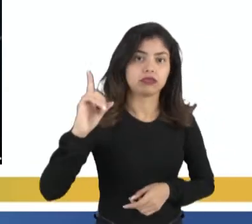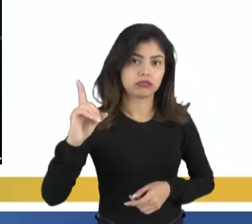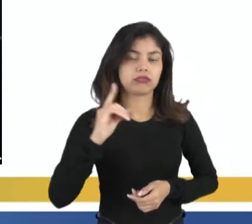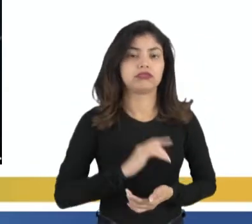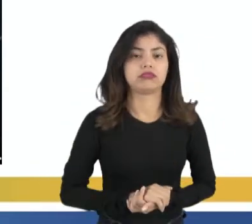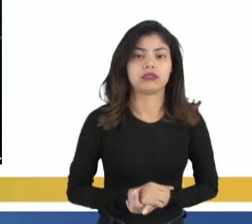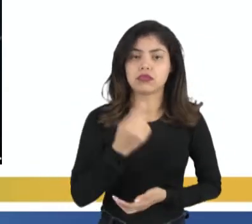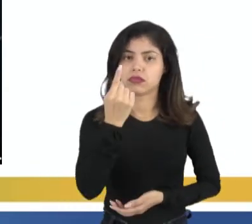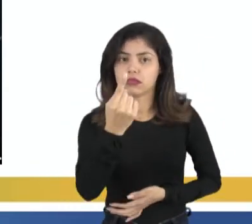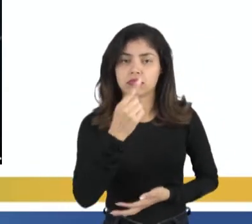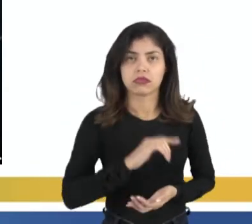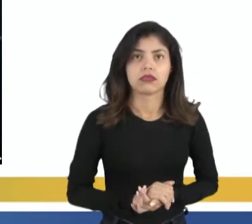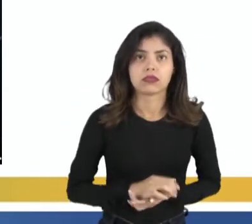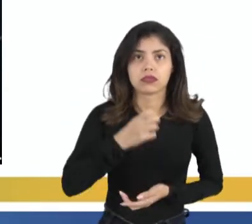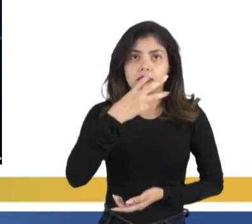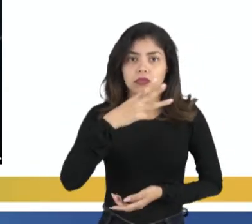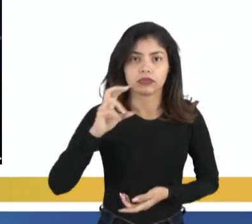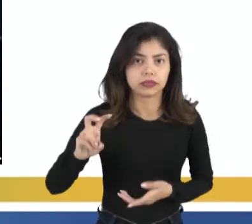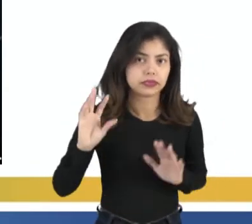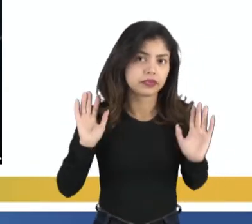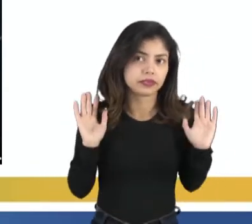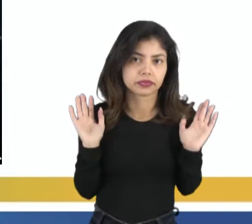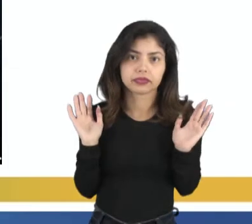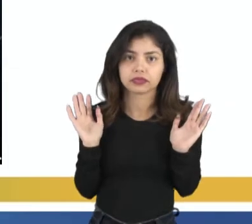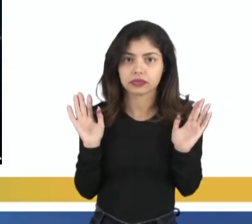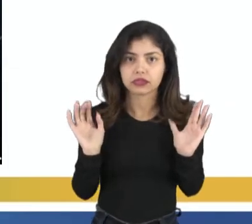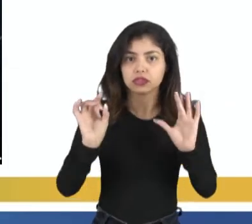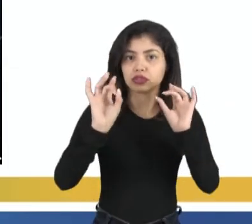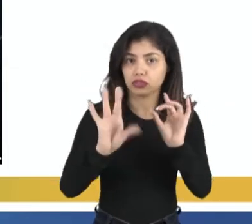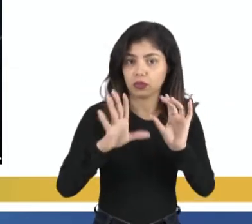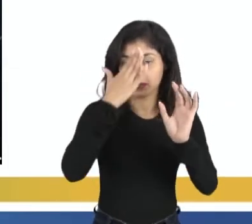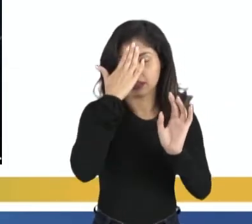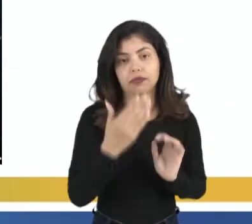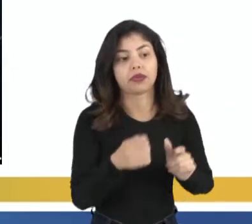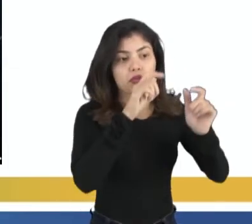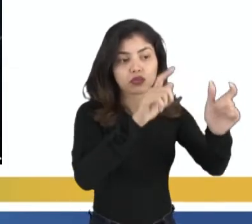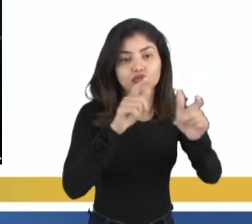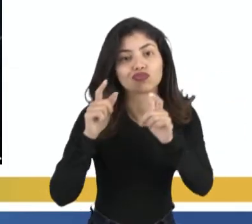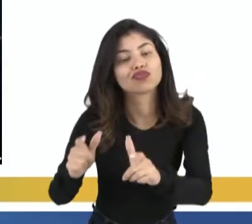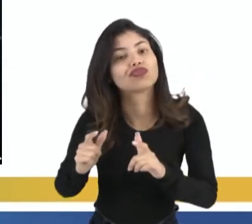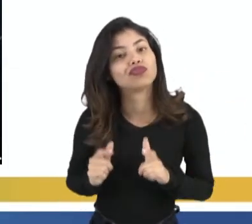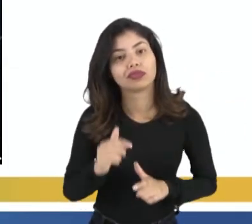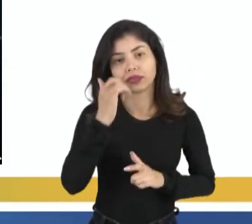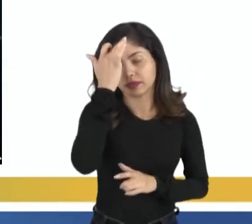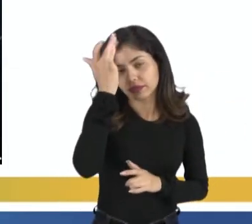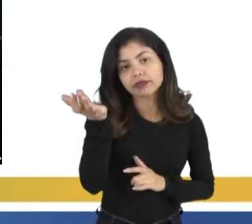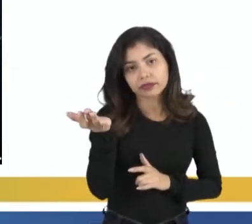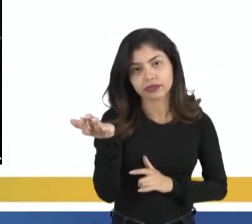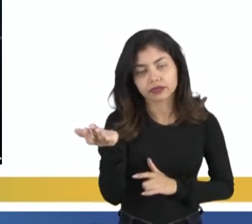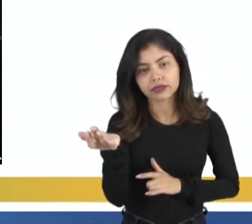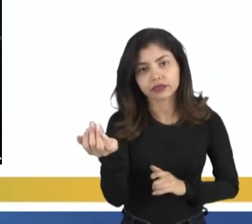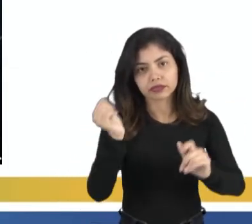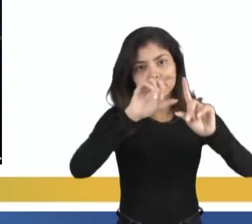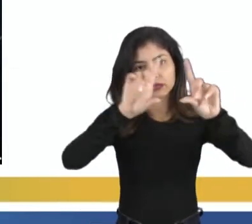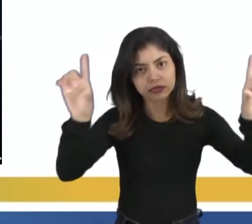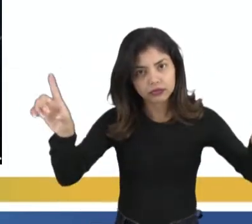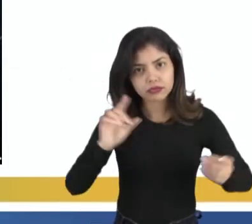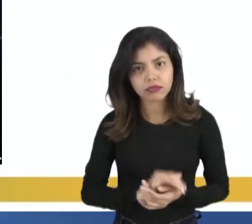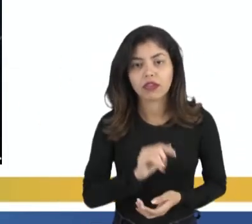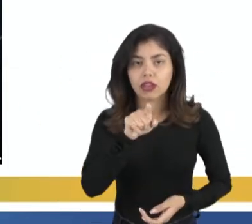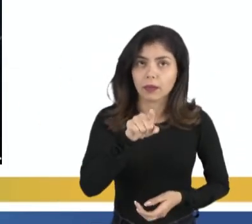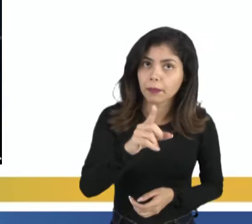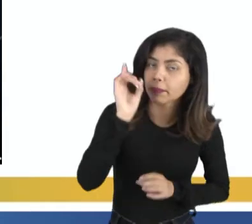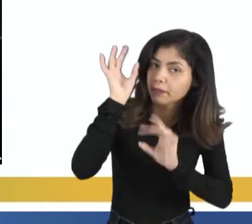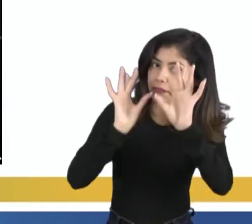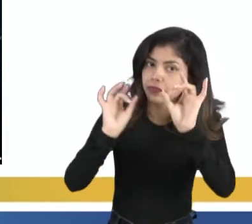HD 135 é para localizar Aí ela mais facilmente no céu Então